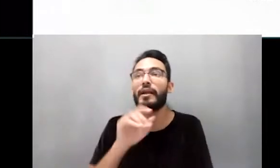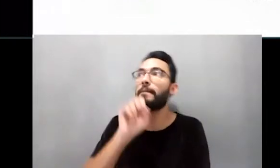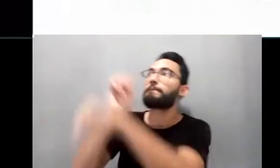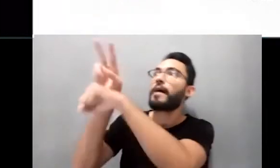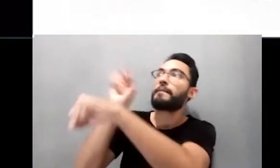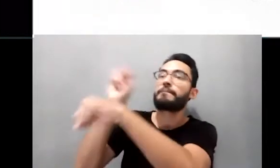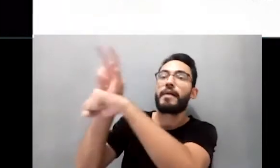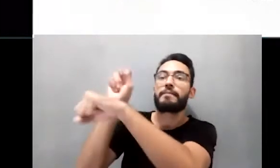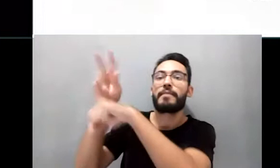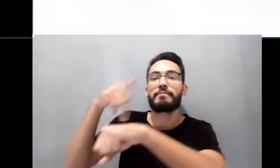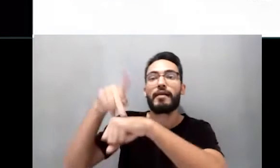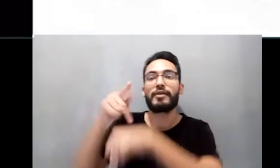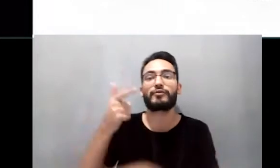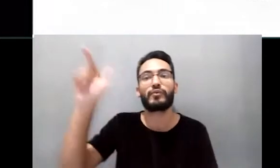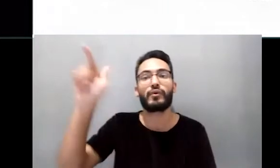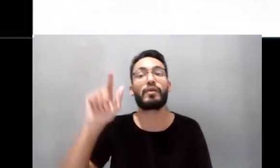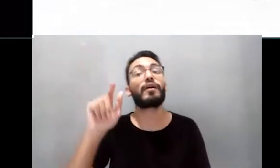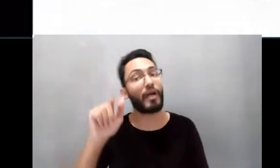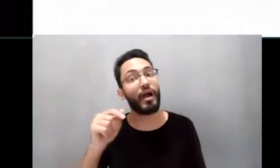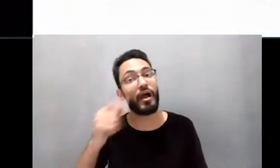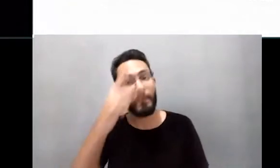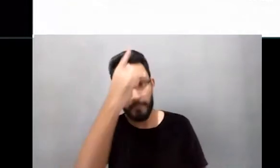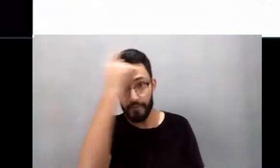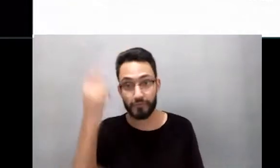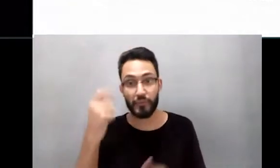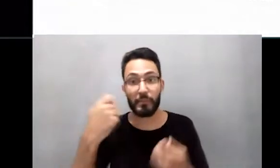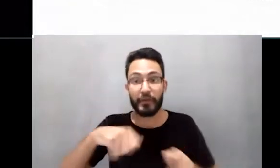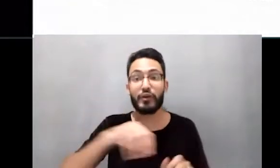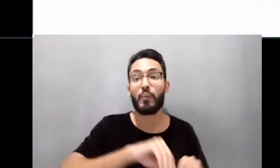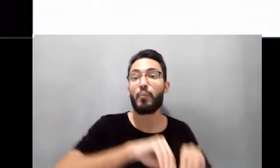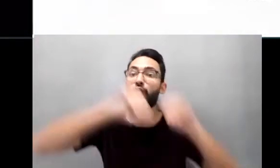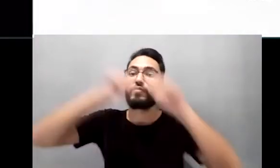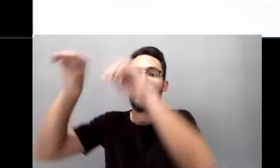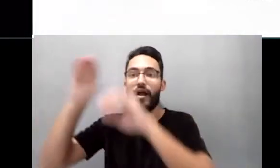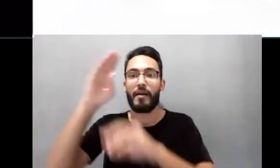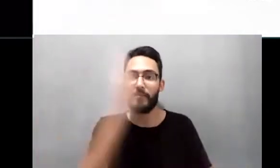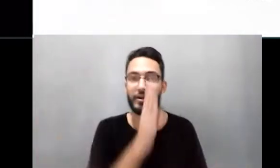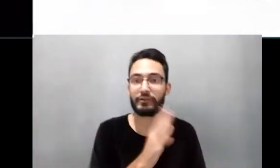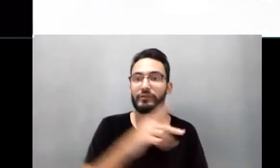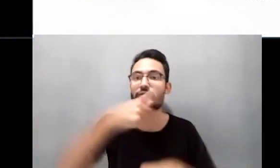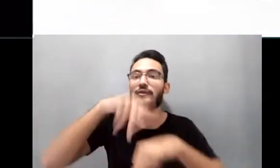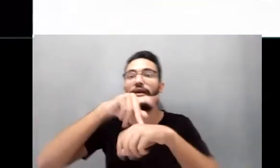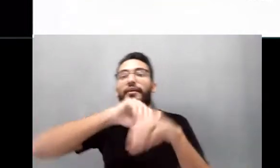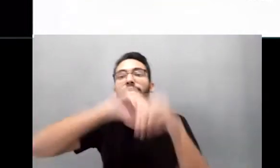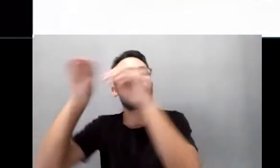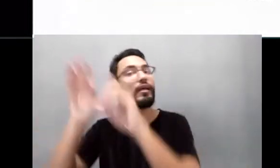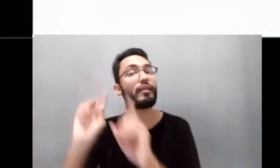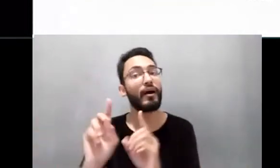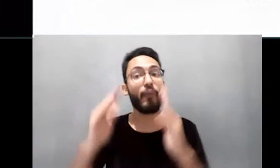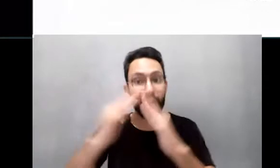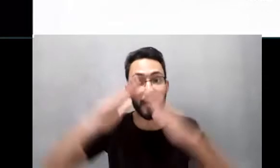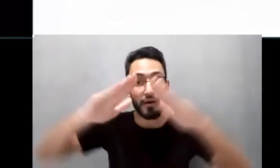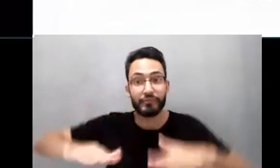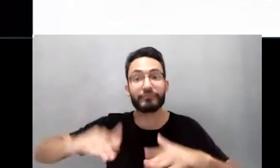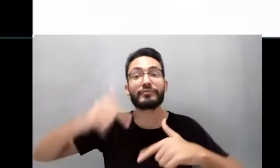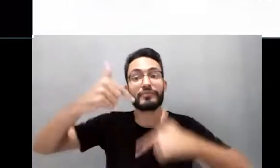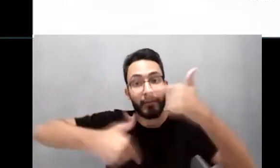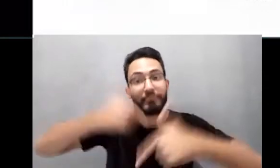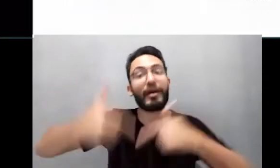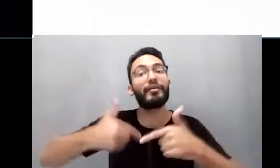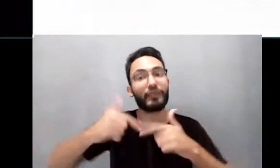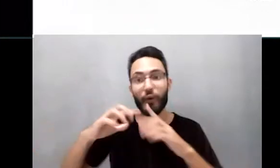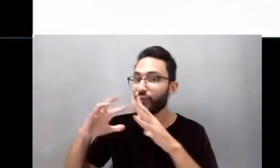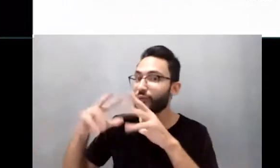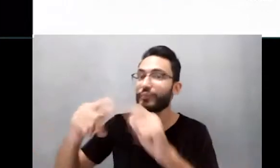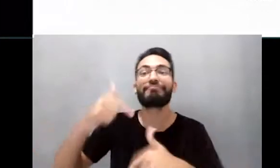não necessariamente essas pessoas precisam mudar de país nesse momento. Elas estão trabalhando home office, porque a gente está trabalhando remoto, todo mundo, e